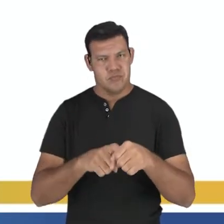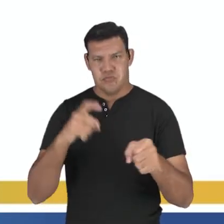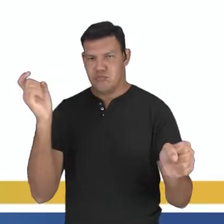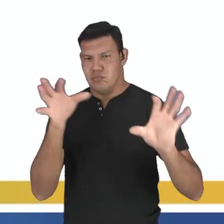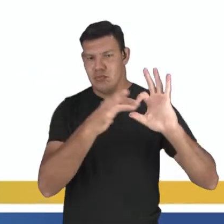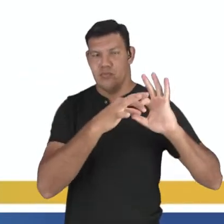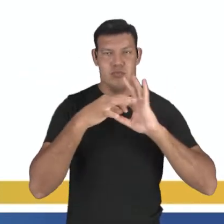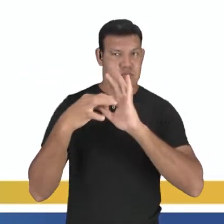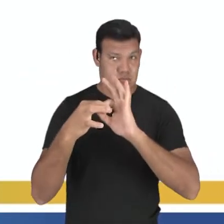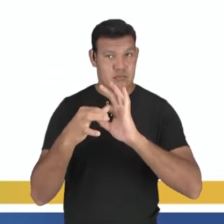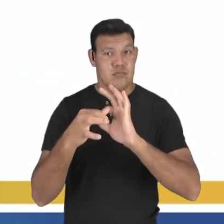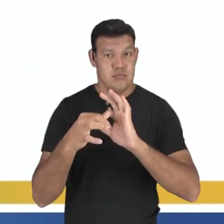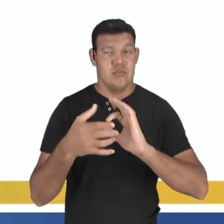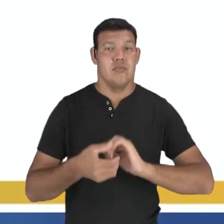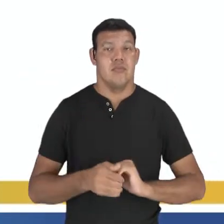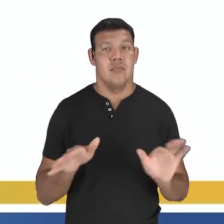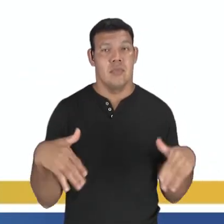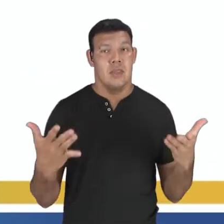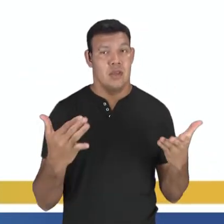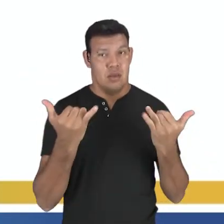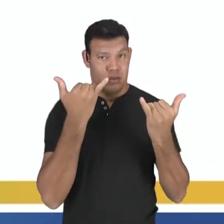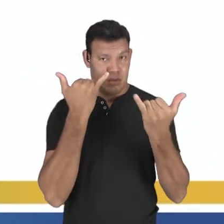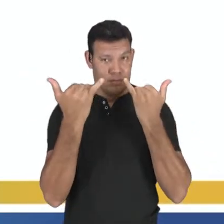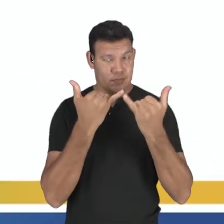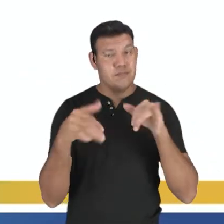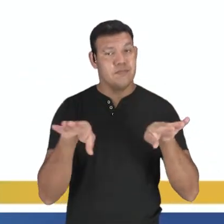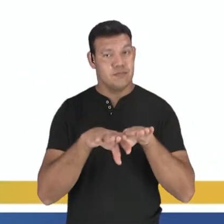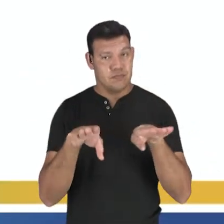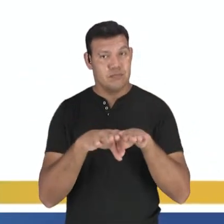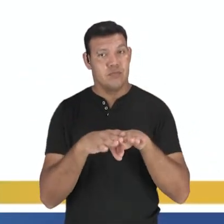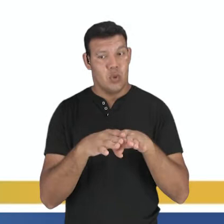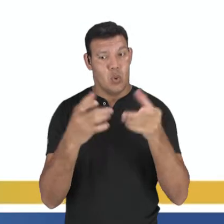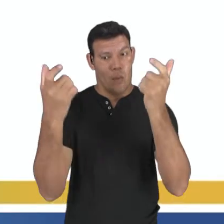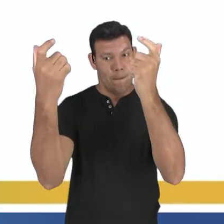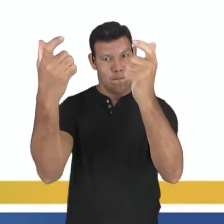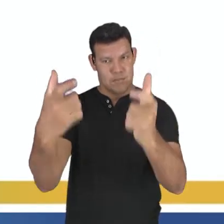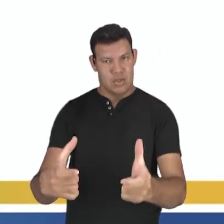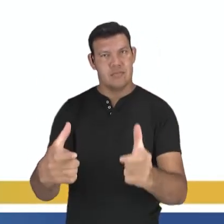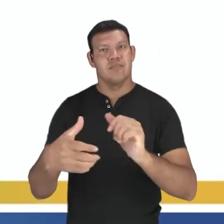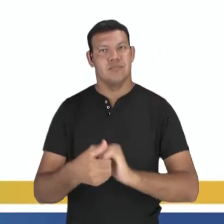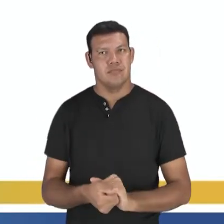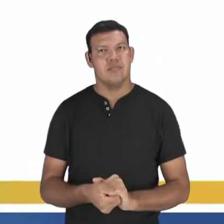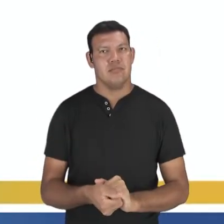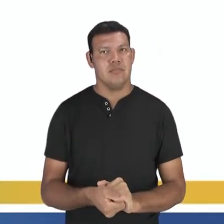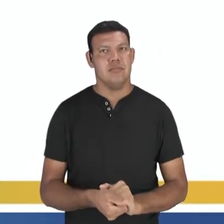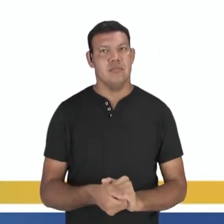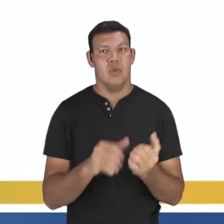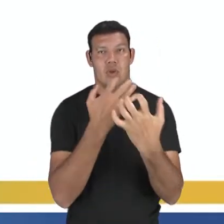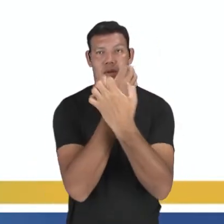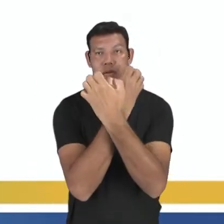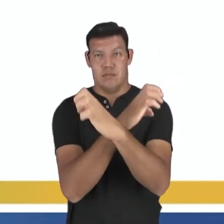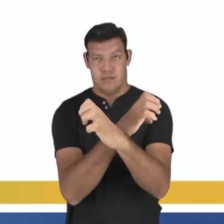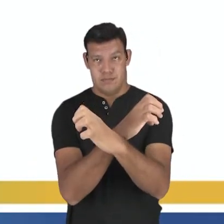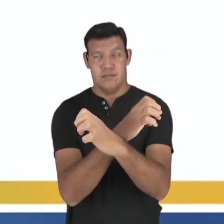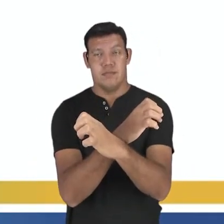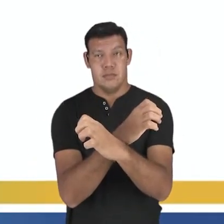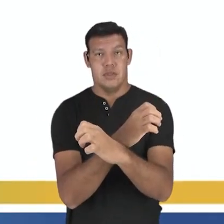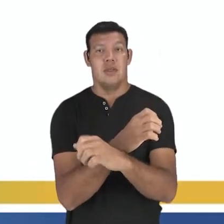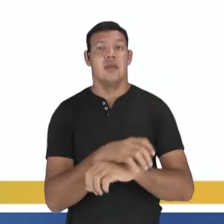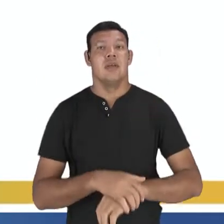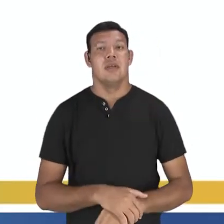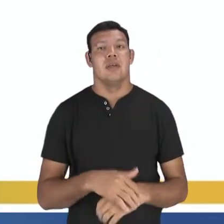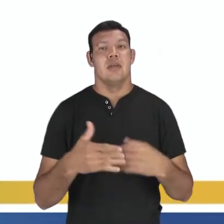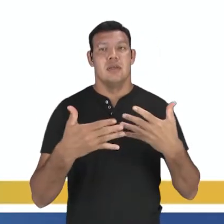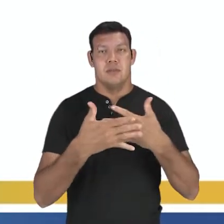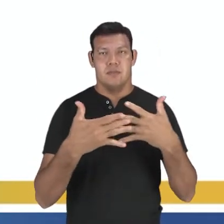contexto daquele momento. E outra informação importante é a localização. O muscular estriado esquelético